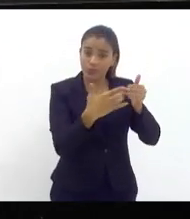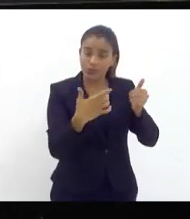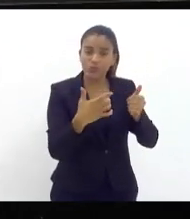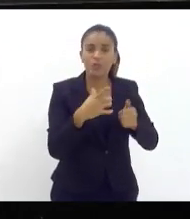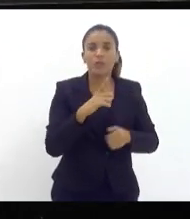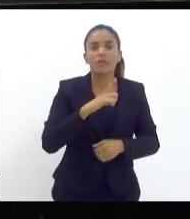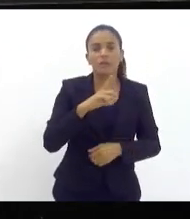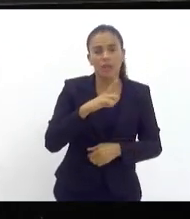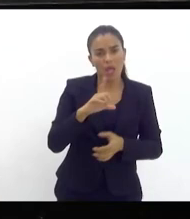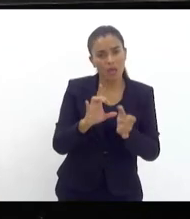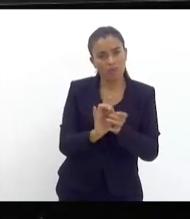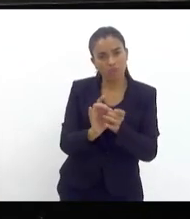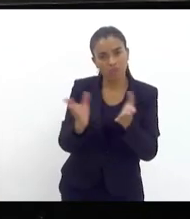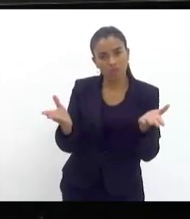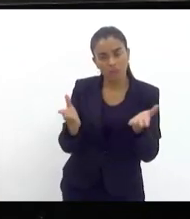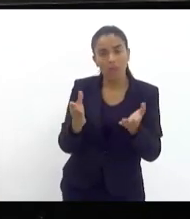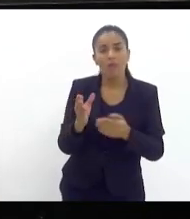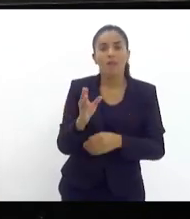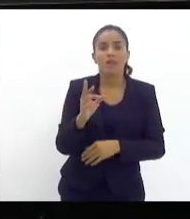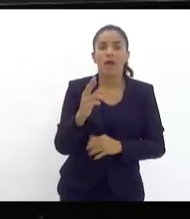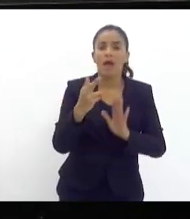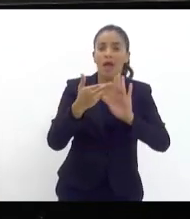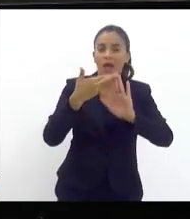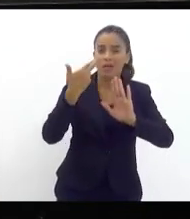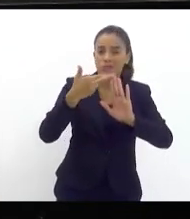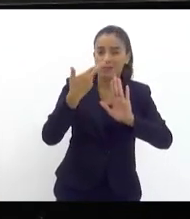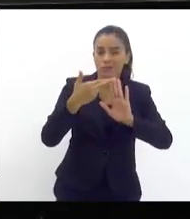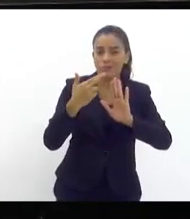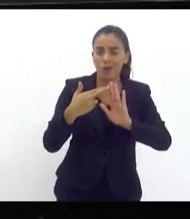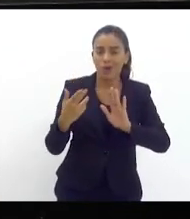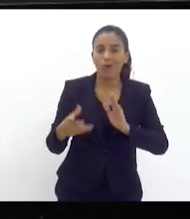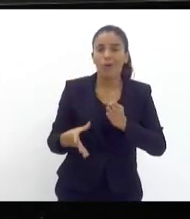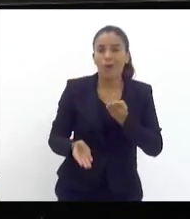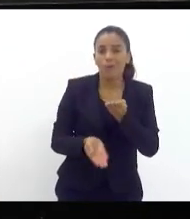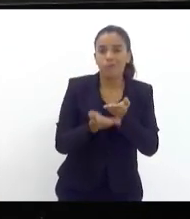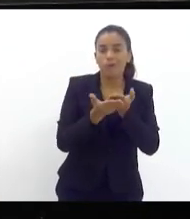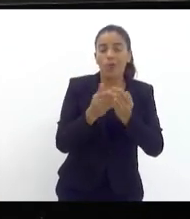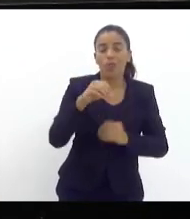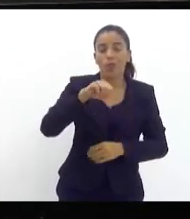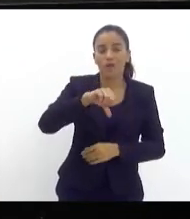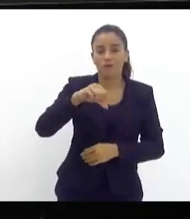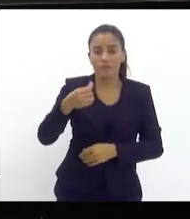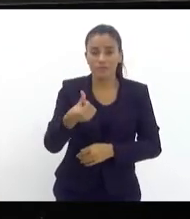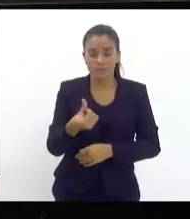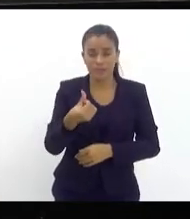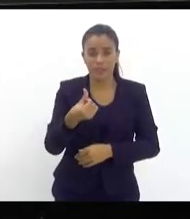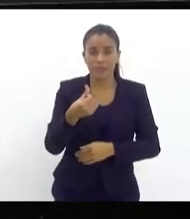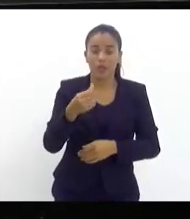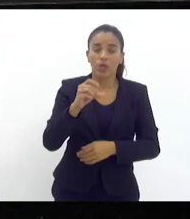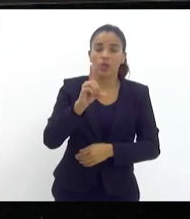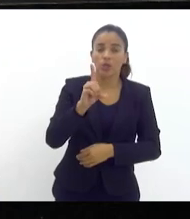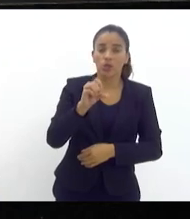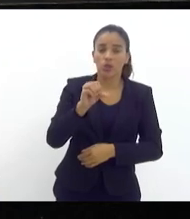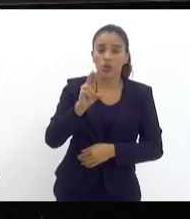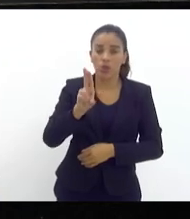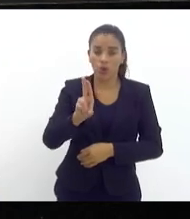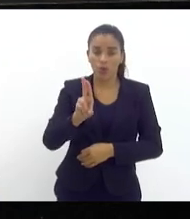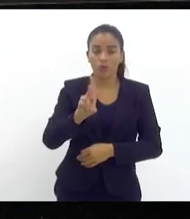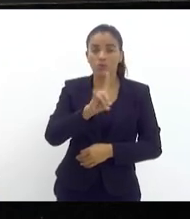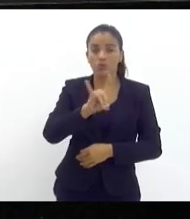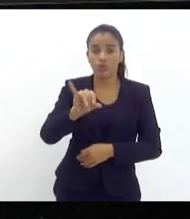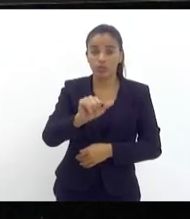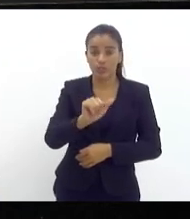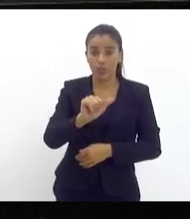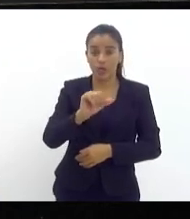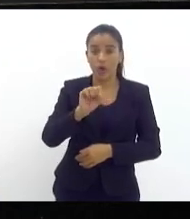encontra-se dispostos na resolução conjunta 96 publicada do Diário Oficial da data